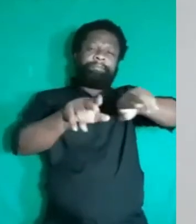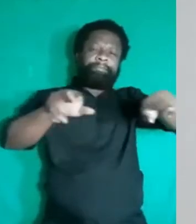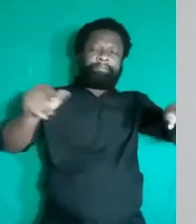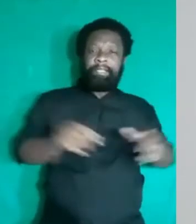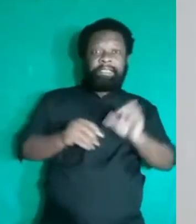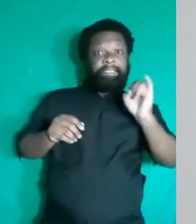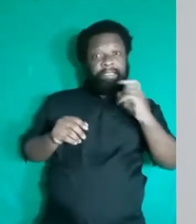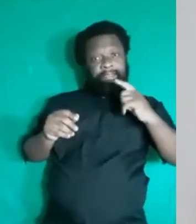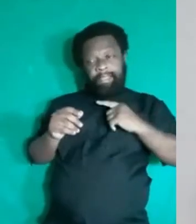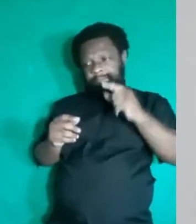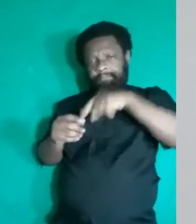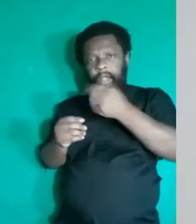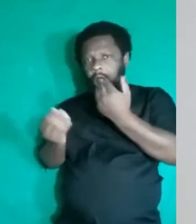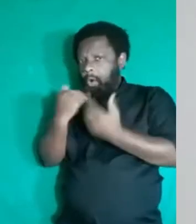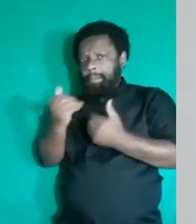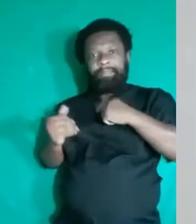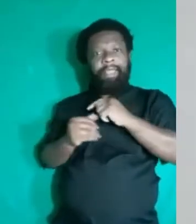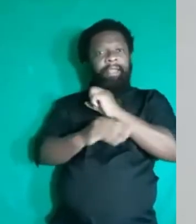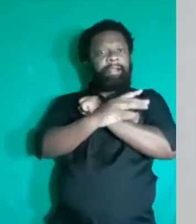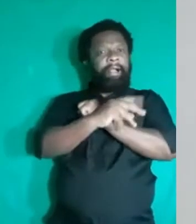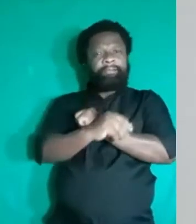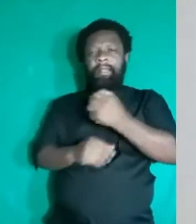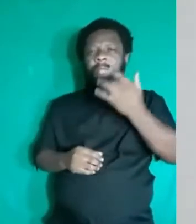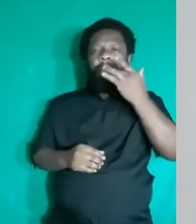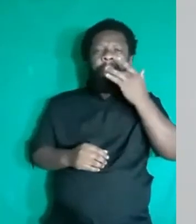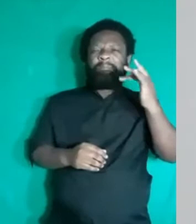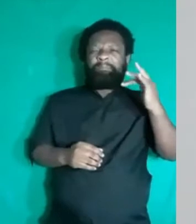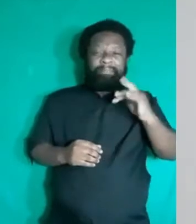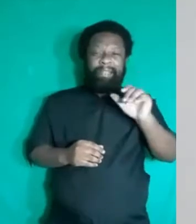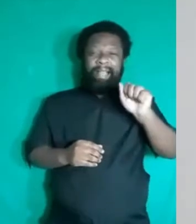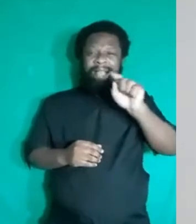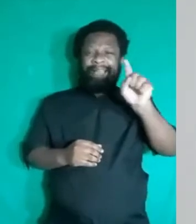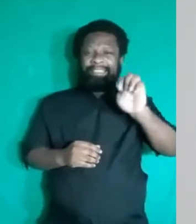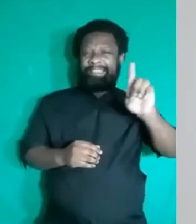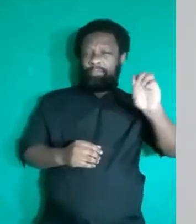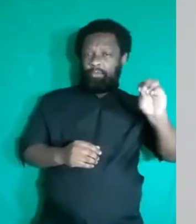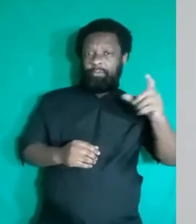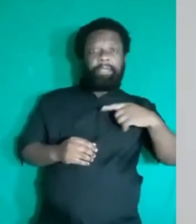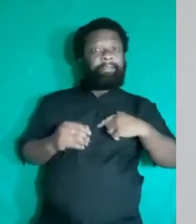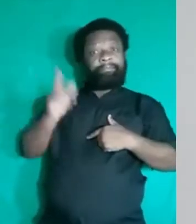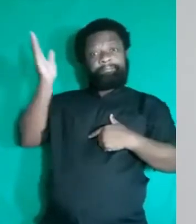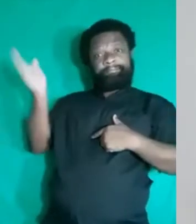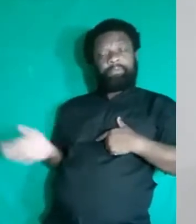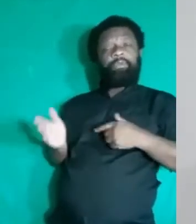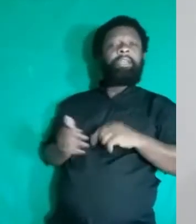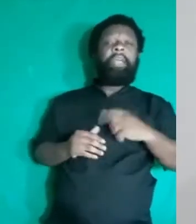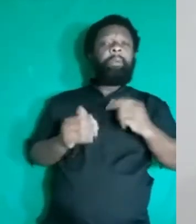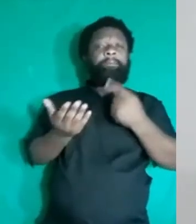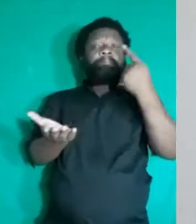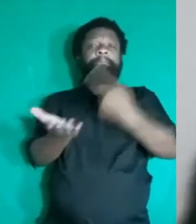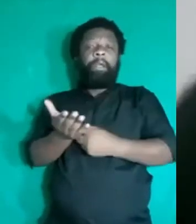refrigerantes, em várias frutas como laranja, abacaxi, e a presença de um ácido em um determinado alimento confere a esse alimento um sabor